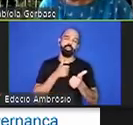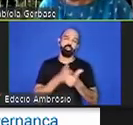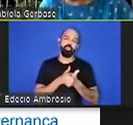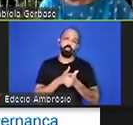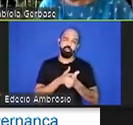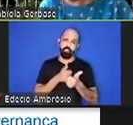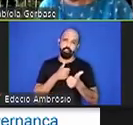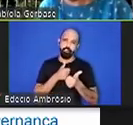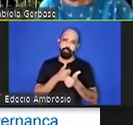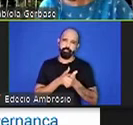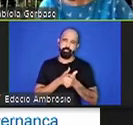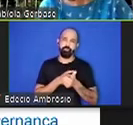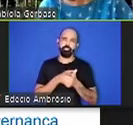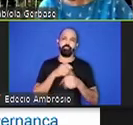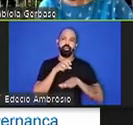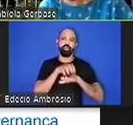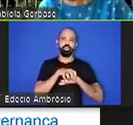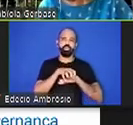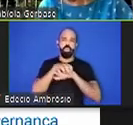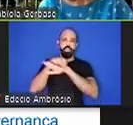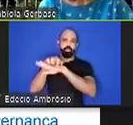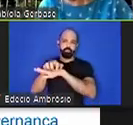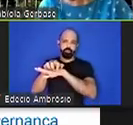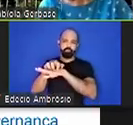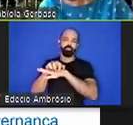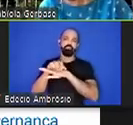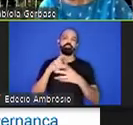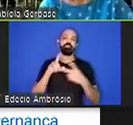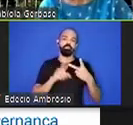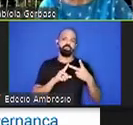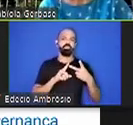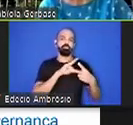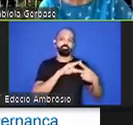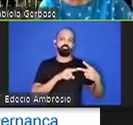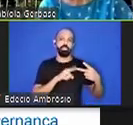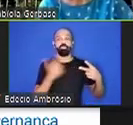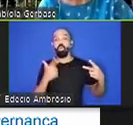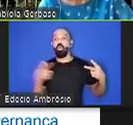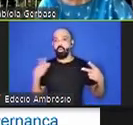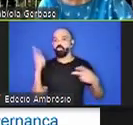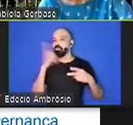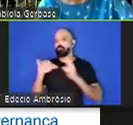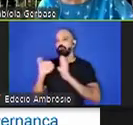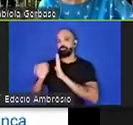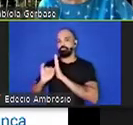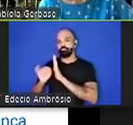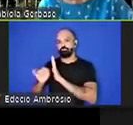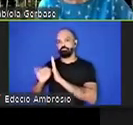as excursões, as Student Hives. Fora isso, todos tiveram editais lançados.